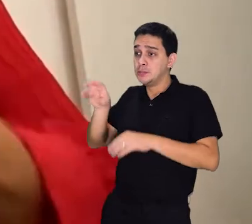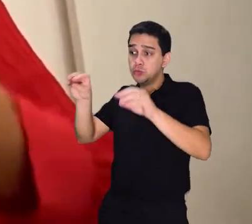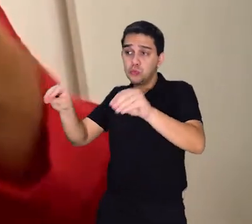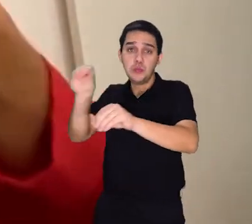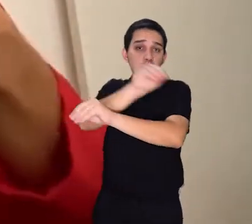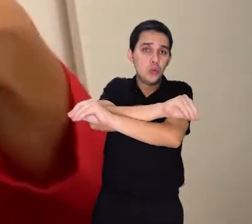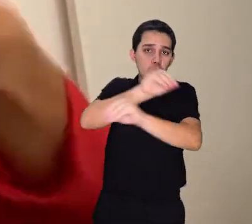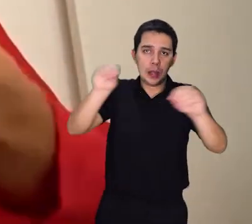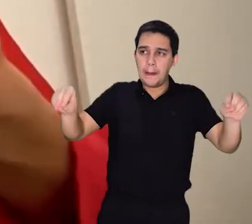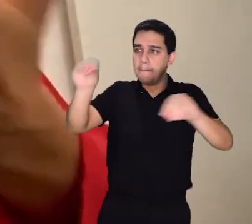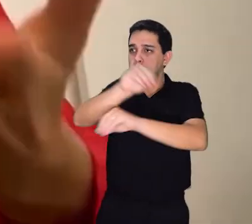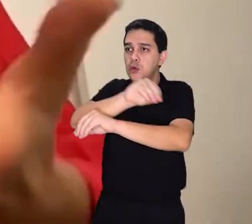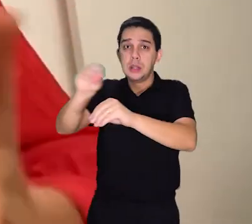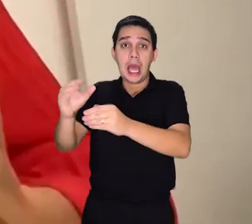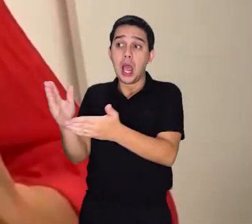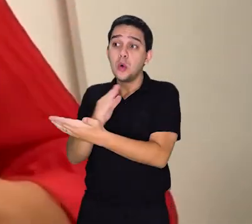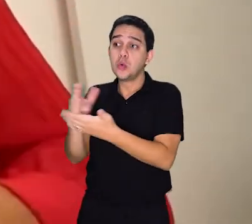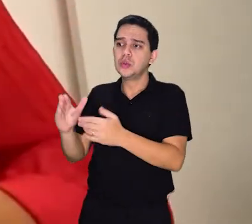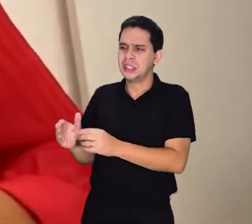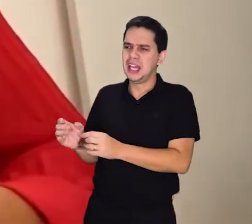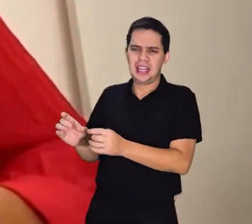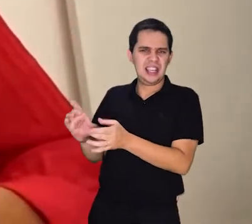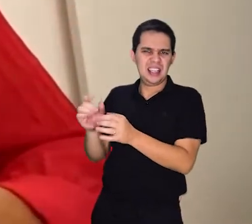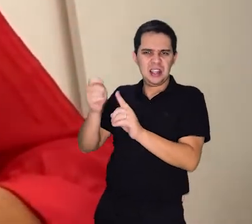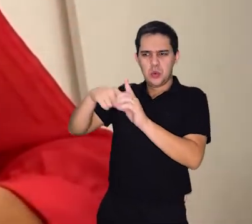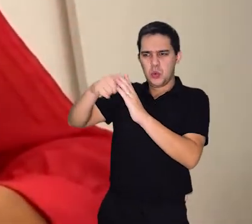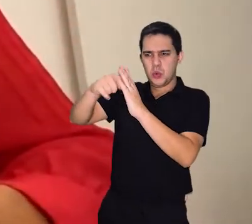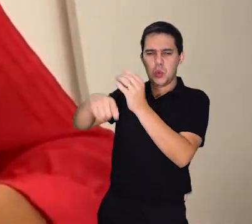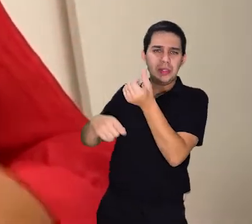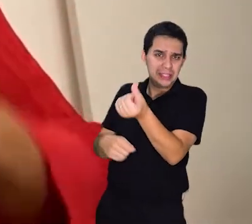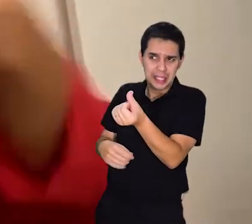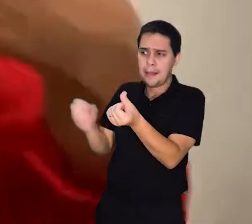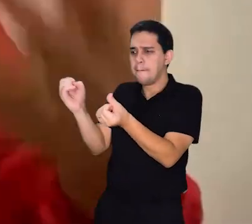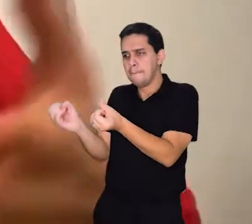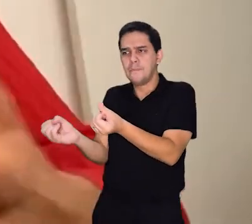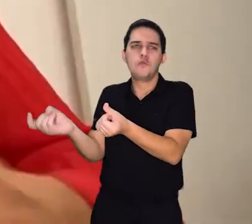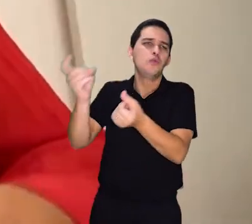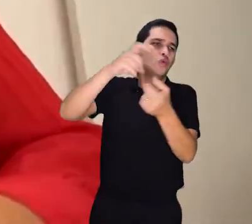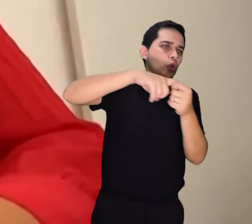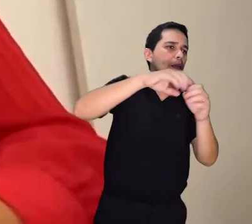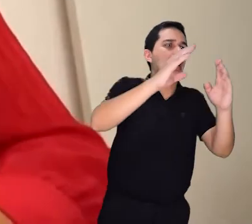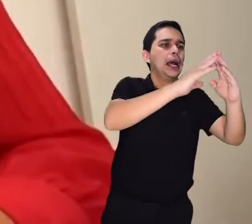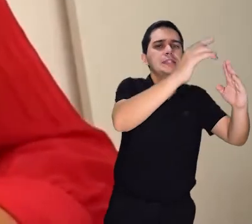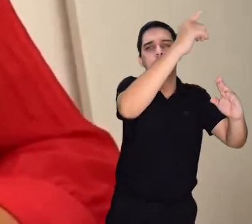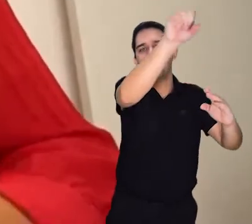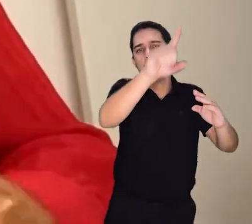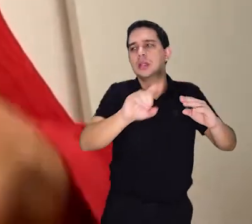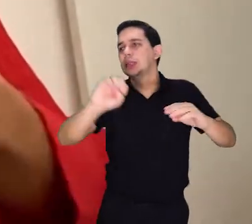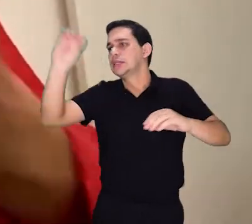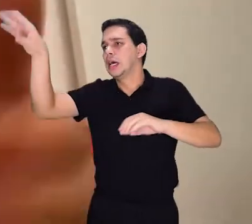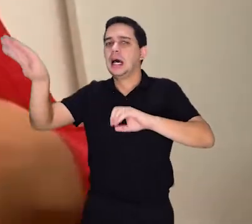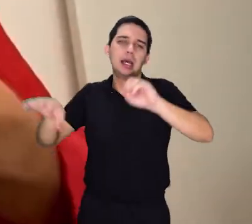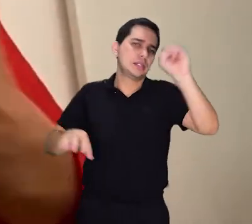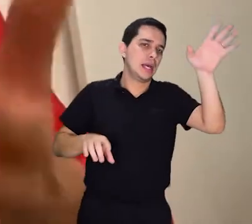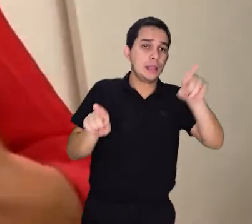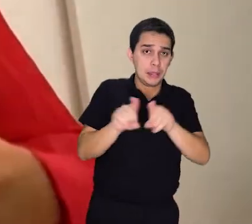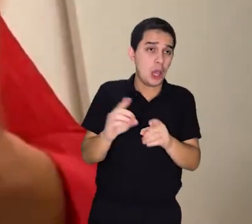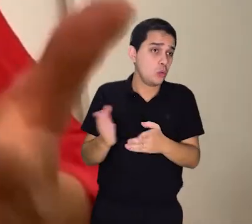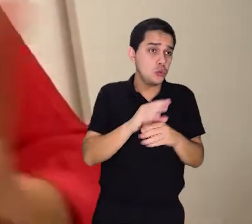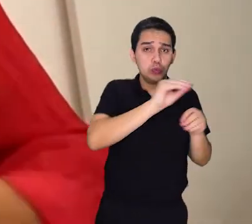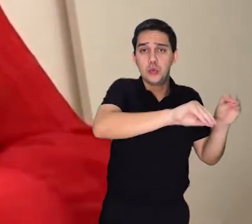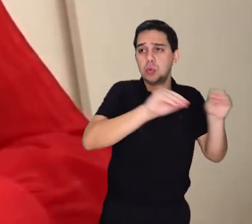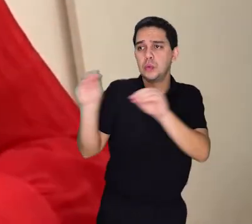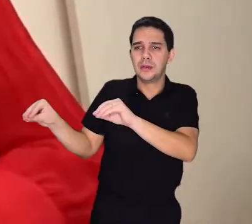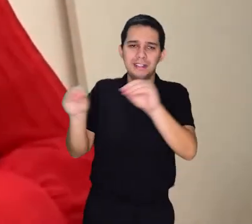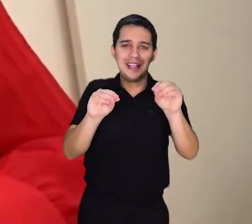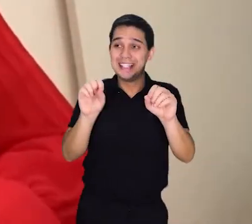sistema, então alguns já saíram, né, da unidade porque progrediram, foram para outras unidades, e cada vez que eles saem a gente acaba